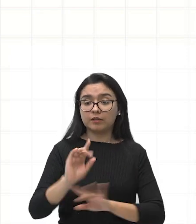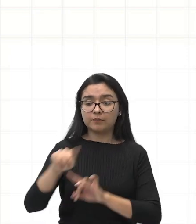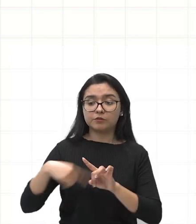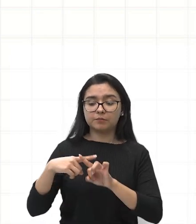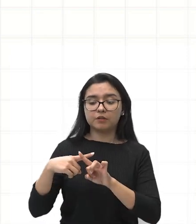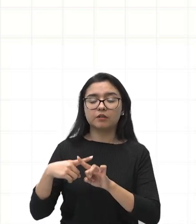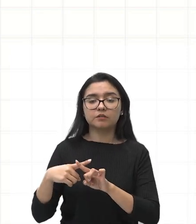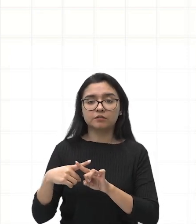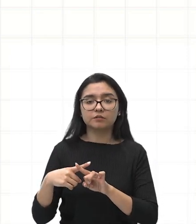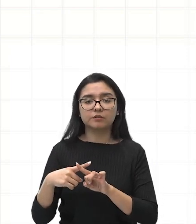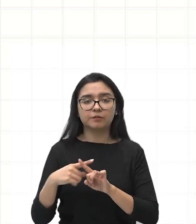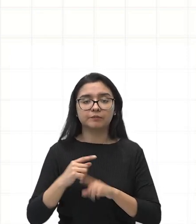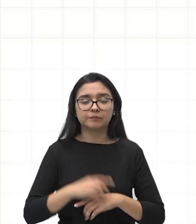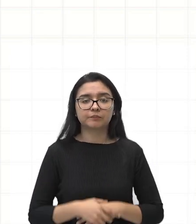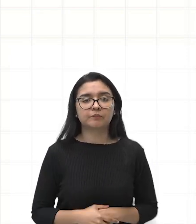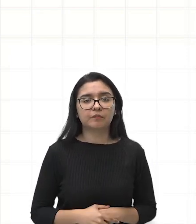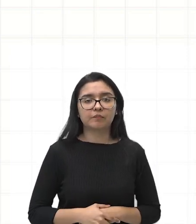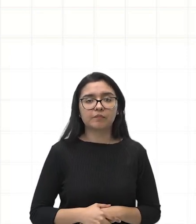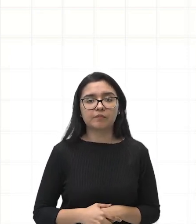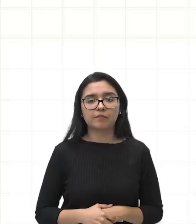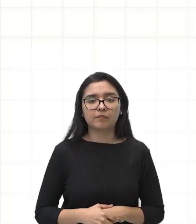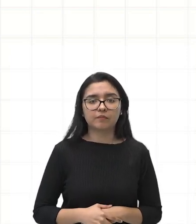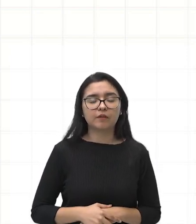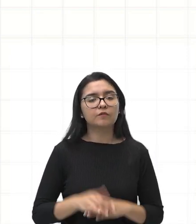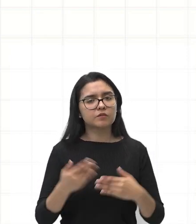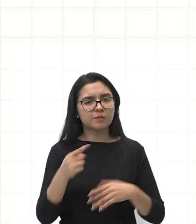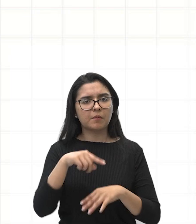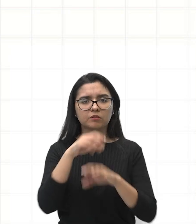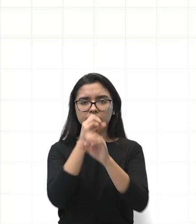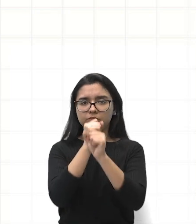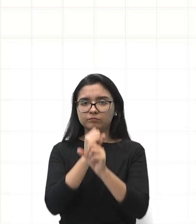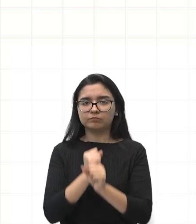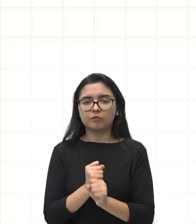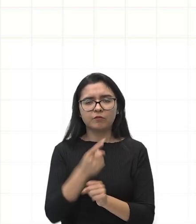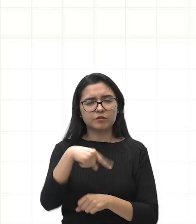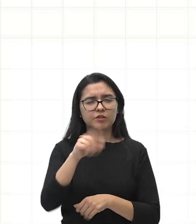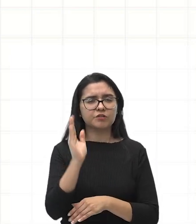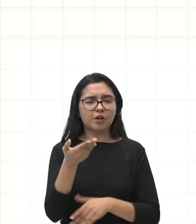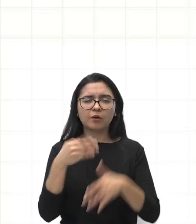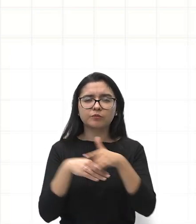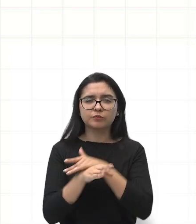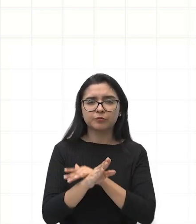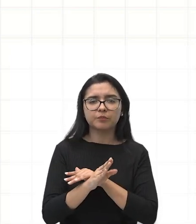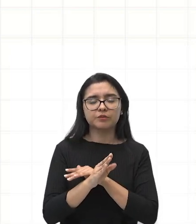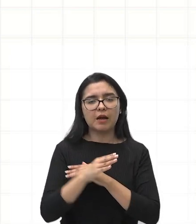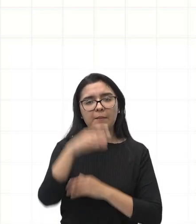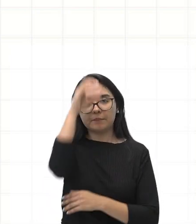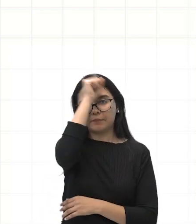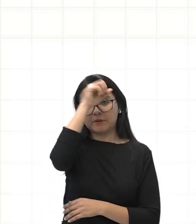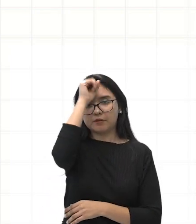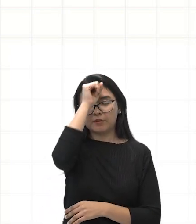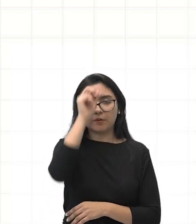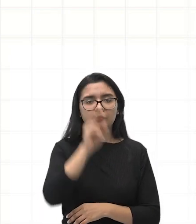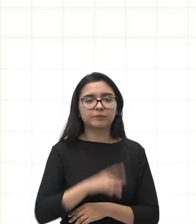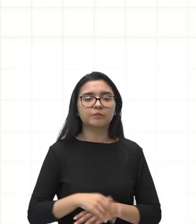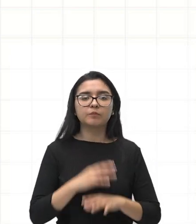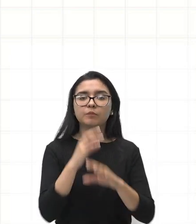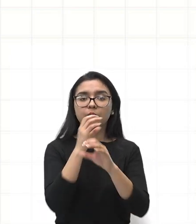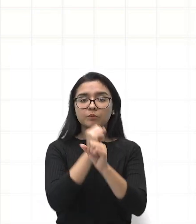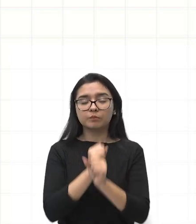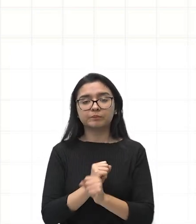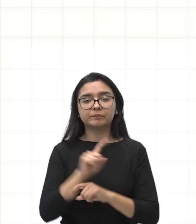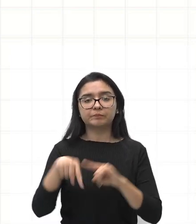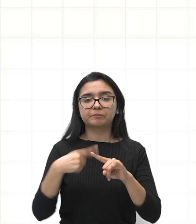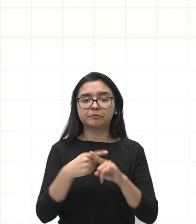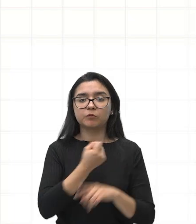queridos alunos, multipliquem do jeitinho que você estava acostumado a fazer multiplicação com o número natural. Tá